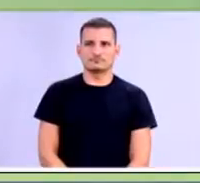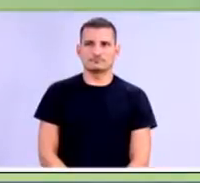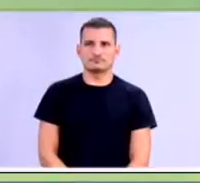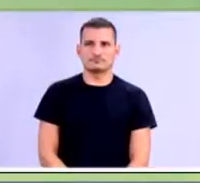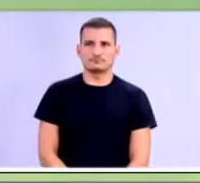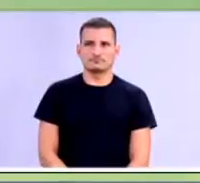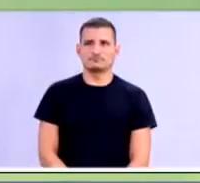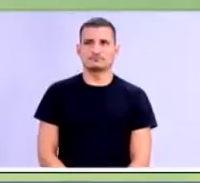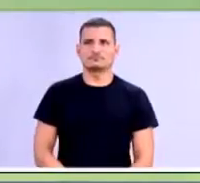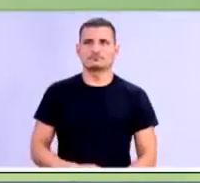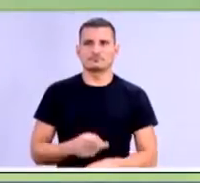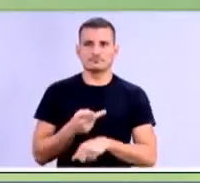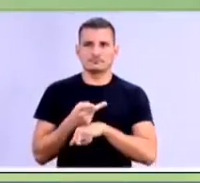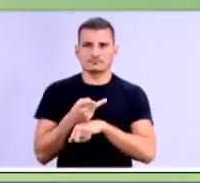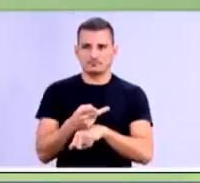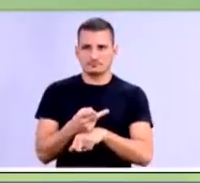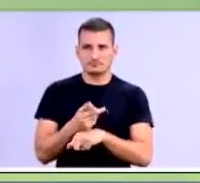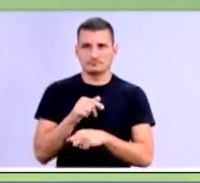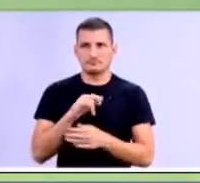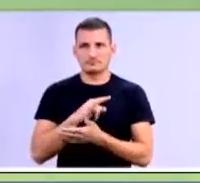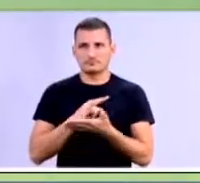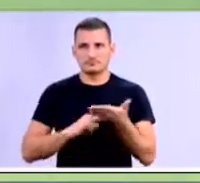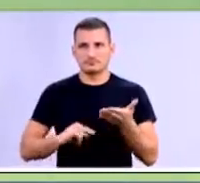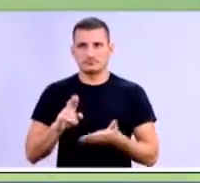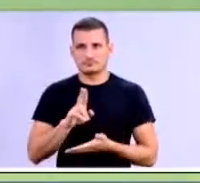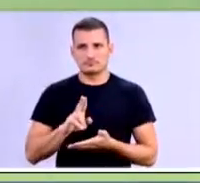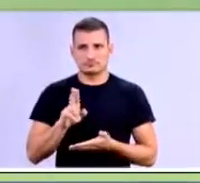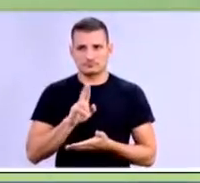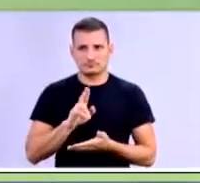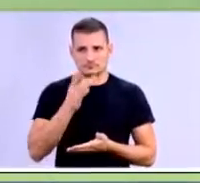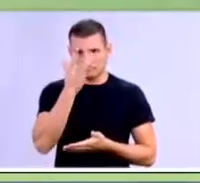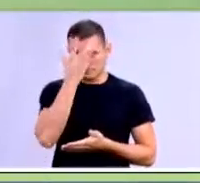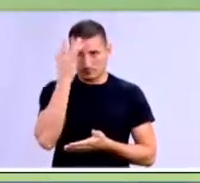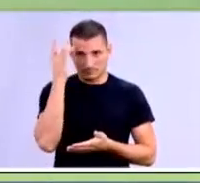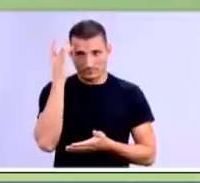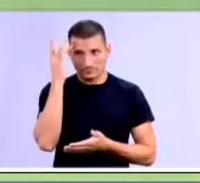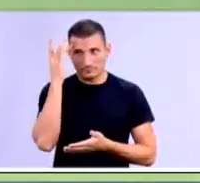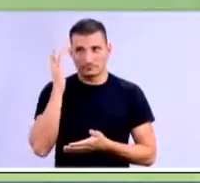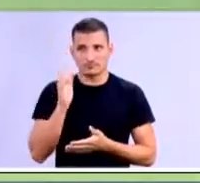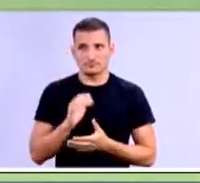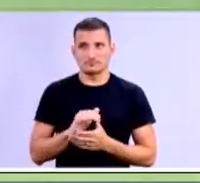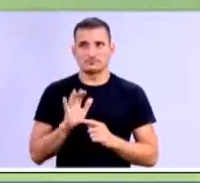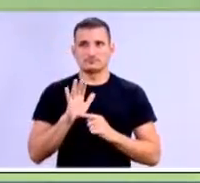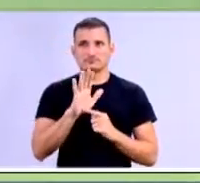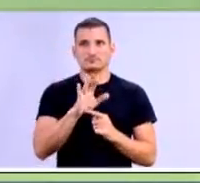é um documento utilizado para que uma pessoa represente